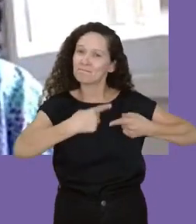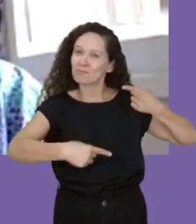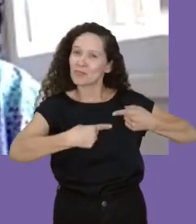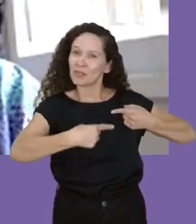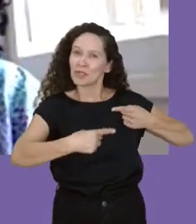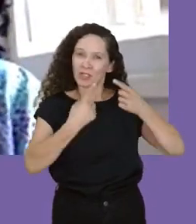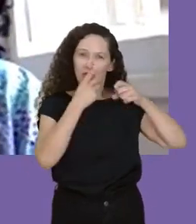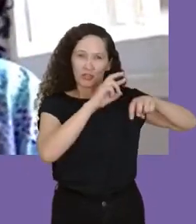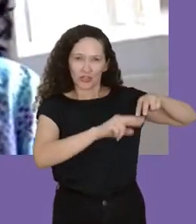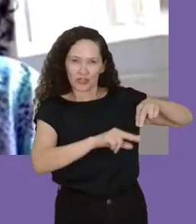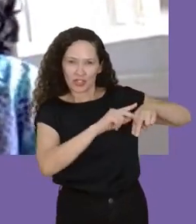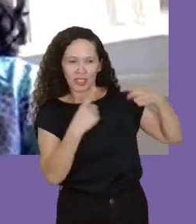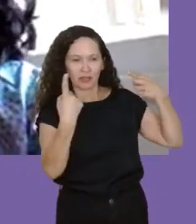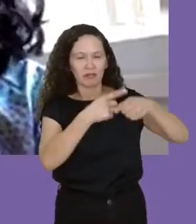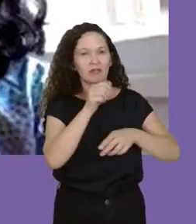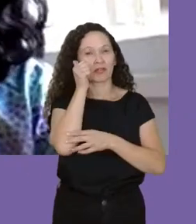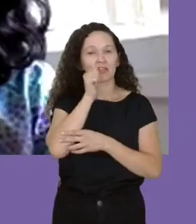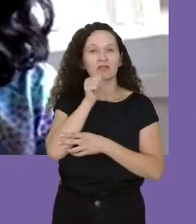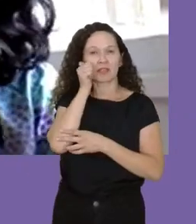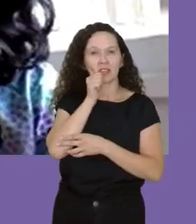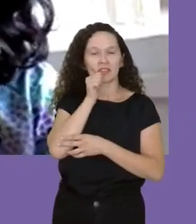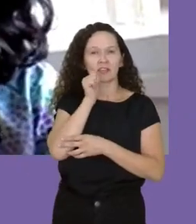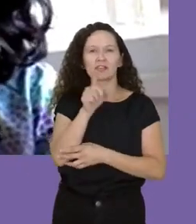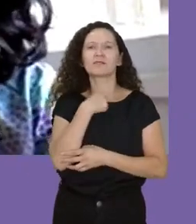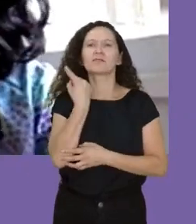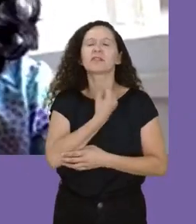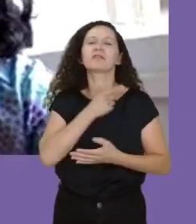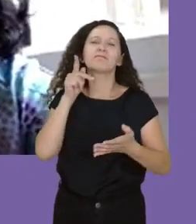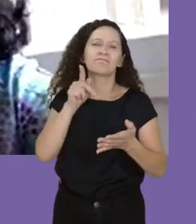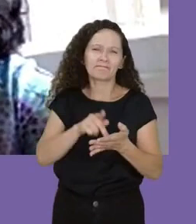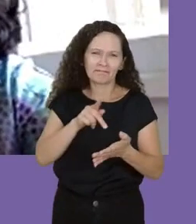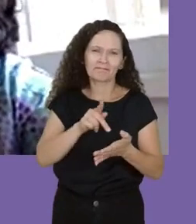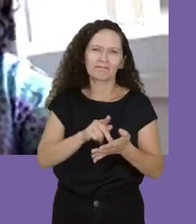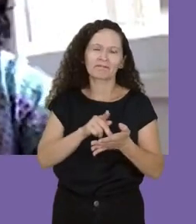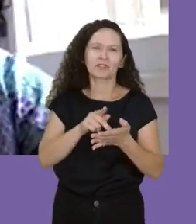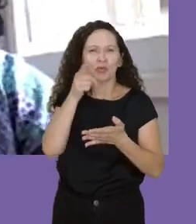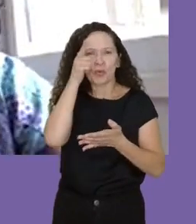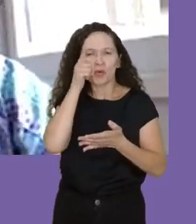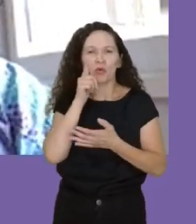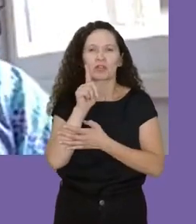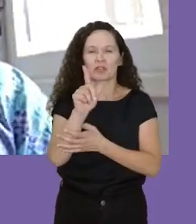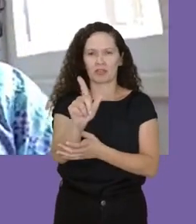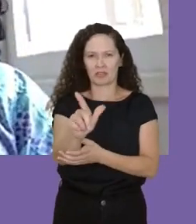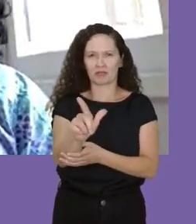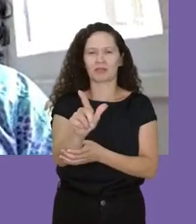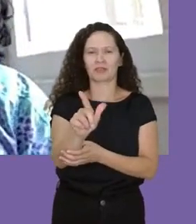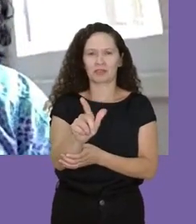gênero, violência política contra as mulheres, para nós realmente, né, conseguirmos